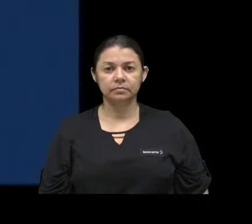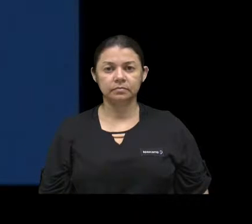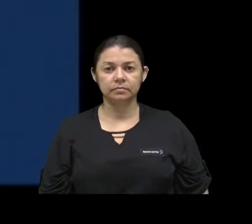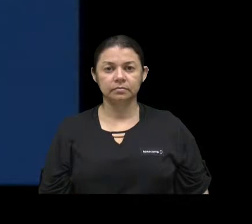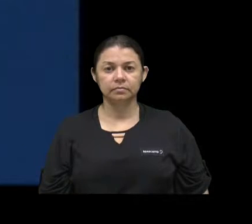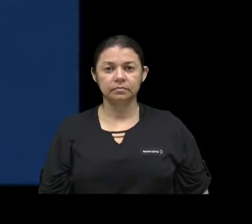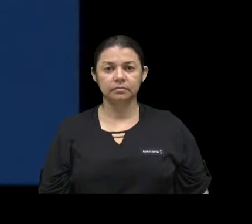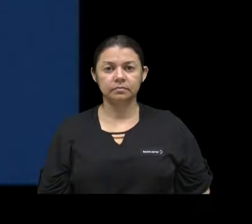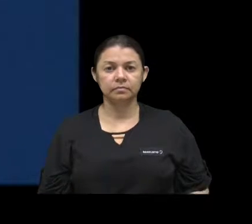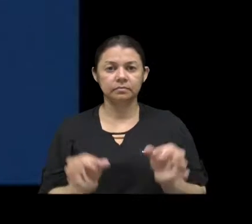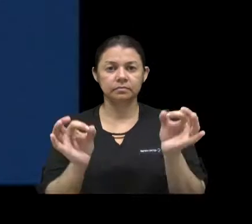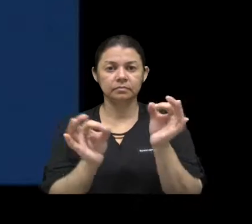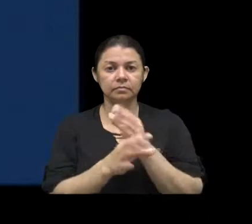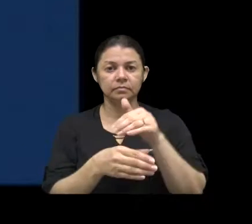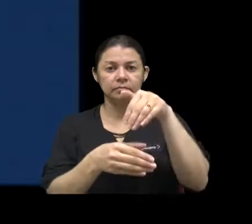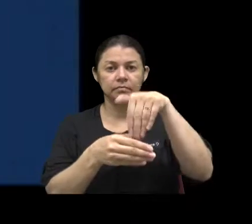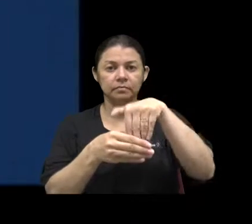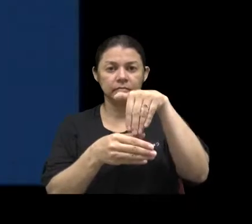Está encerrada a votação.